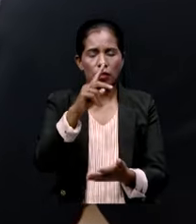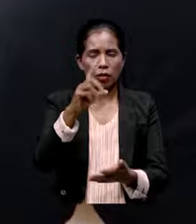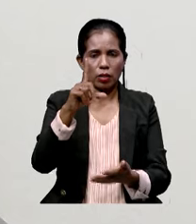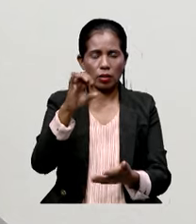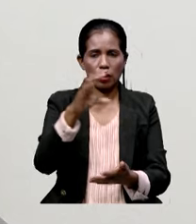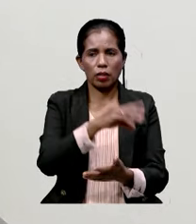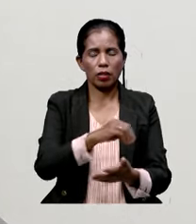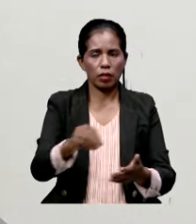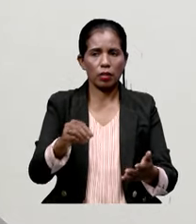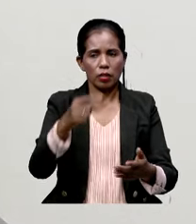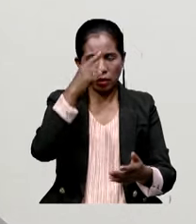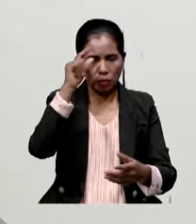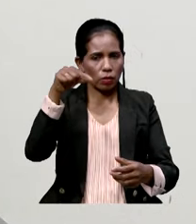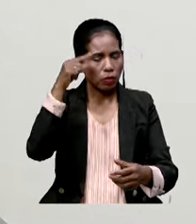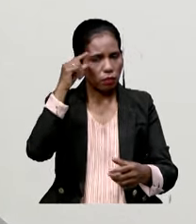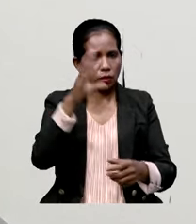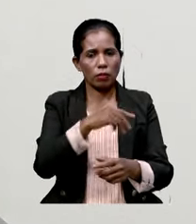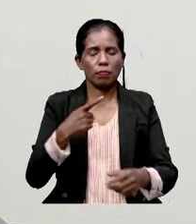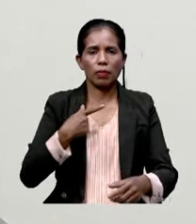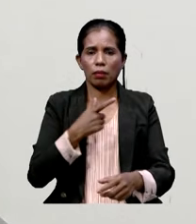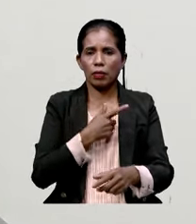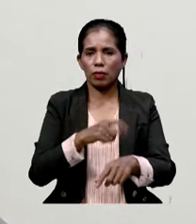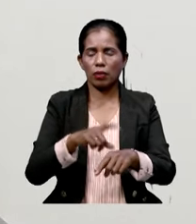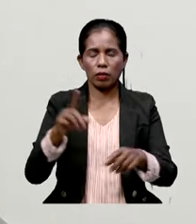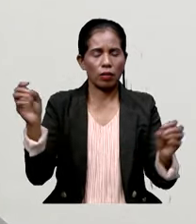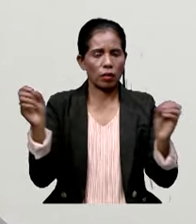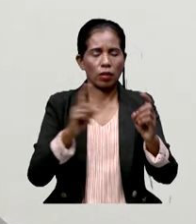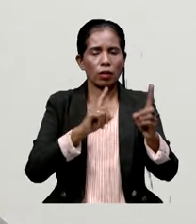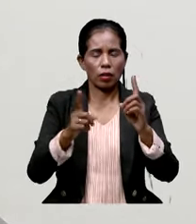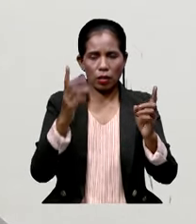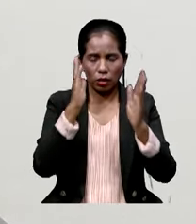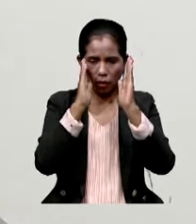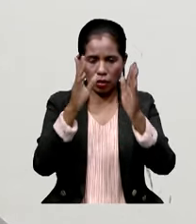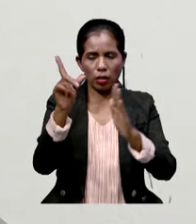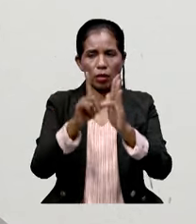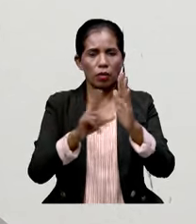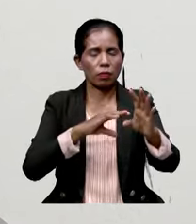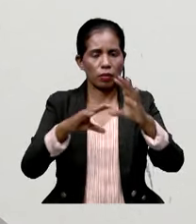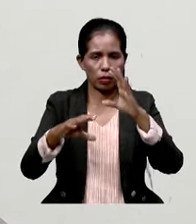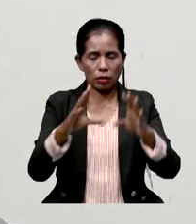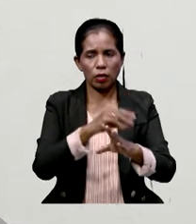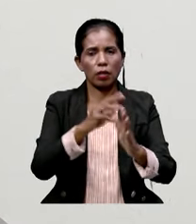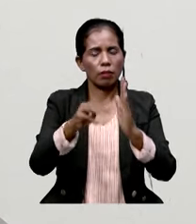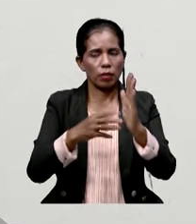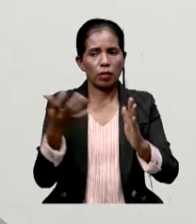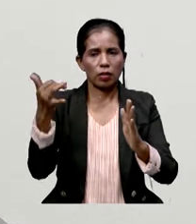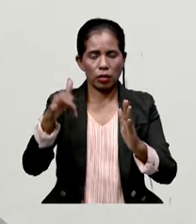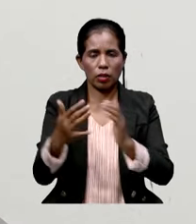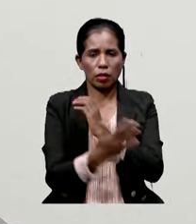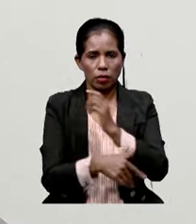imprensa tun, tamba governo no Parlamento Nacional, la tau importância ba lei comunicação social no papel média siranian e